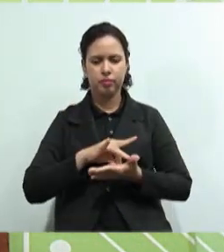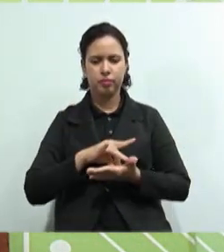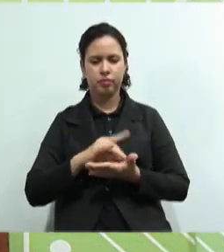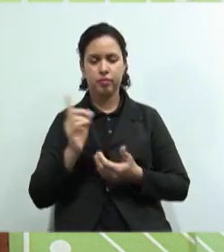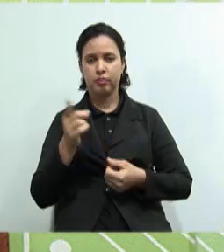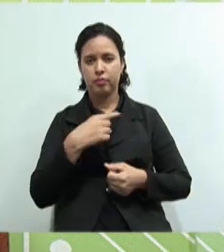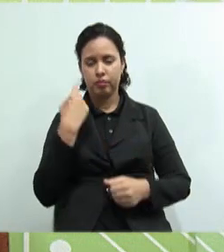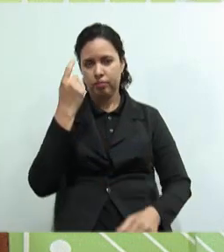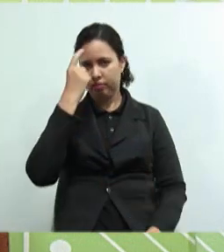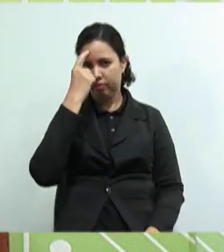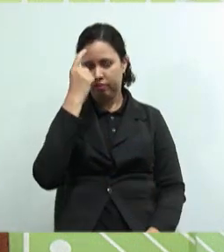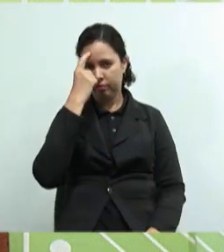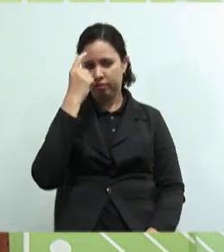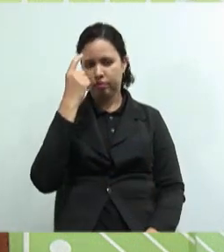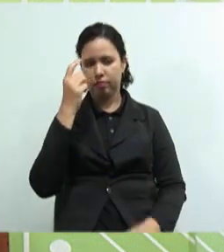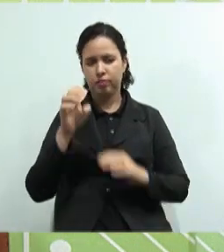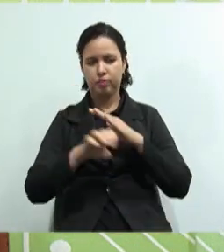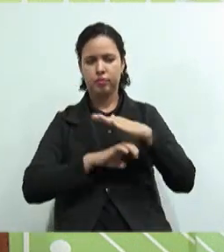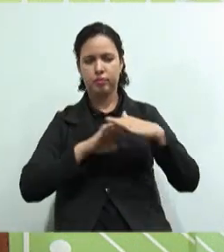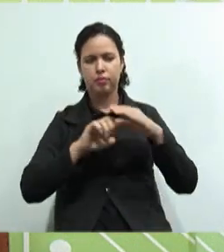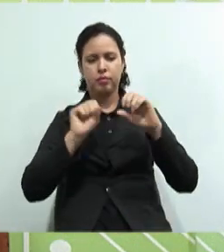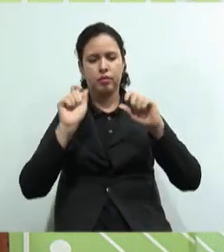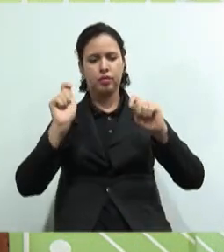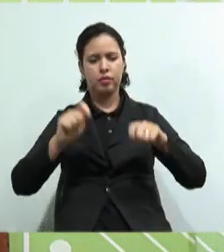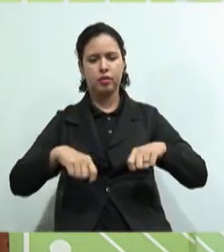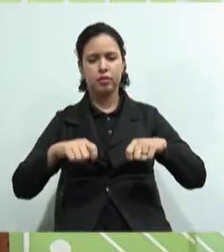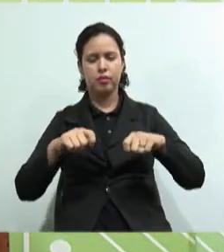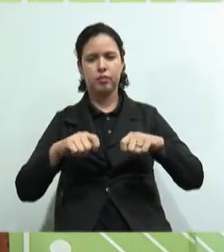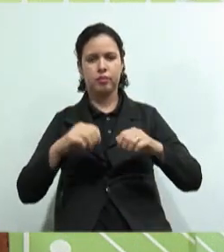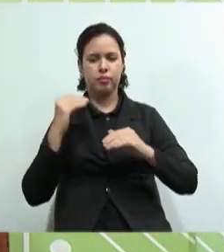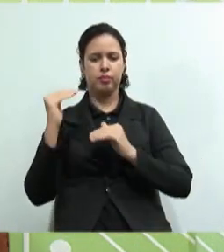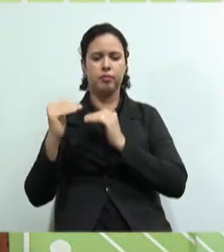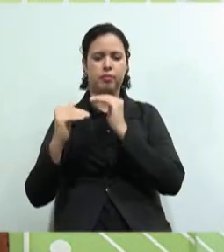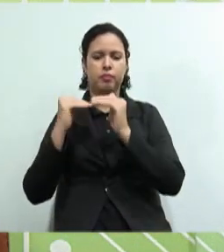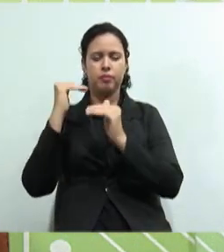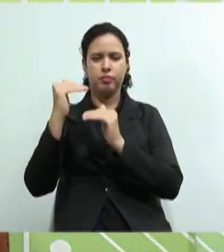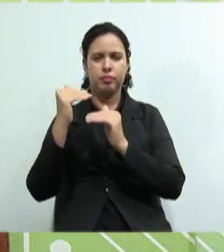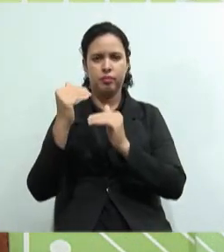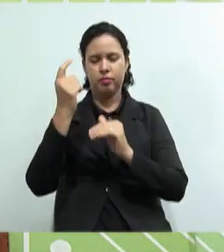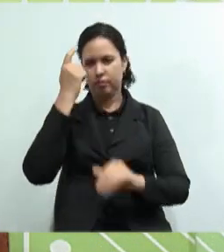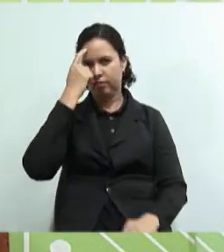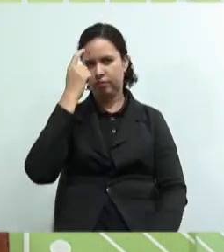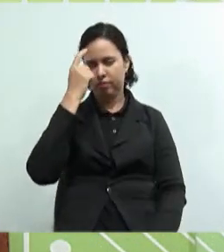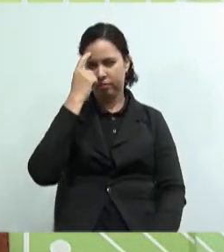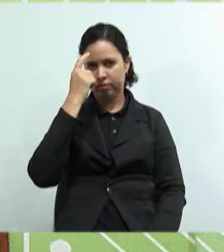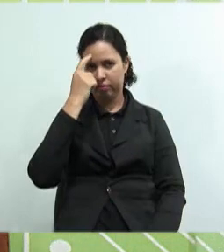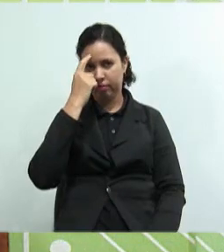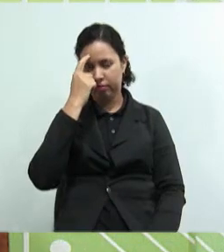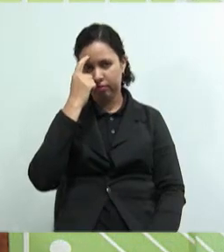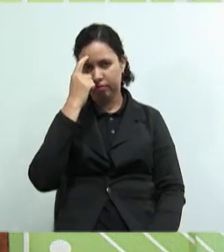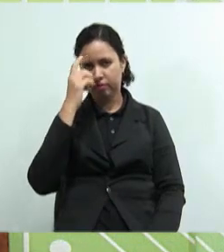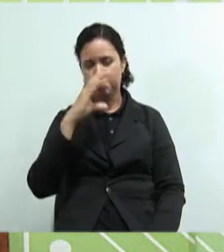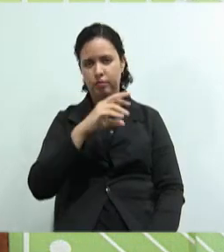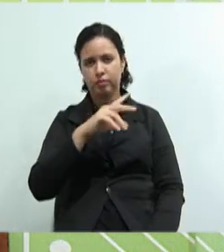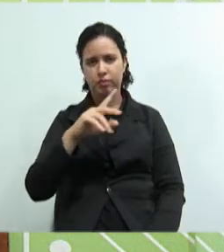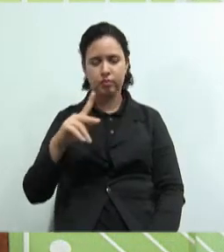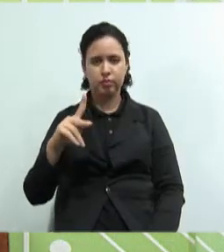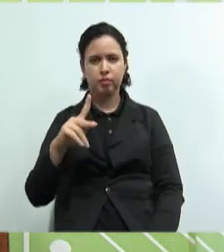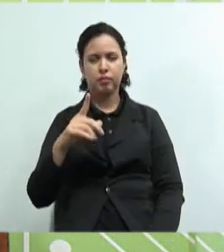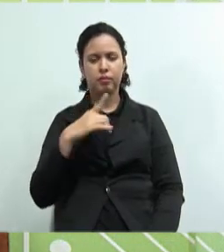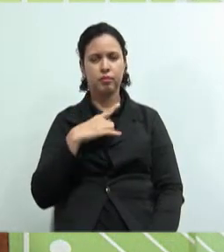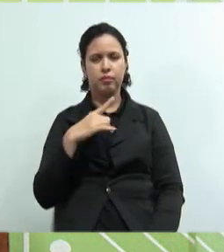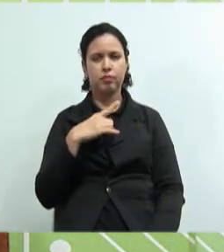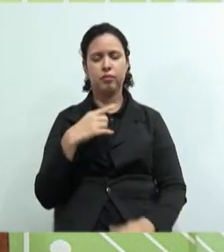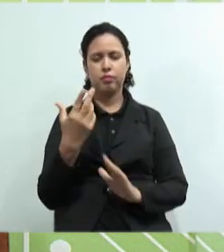está pensando numa empresa que pode crescer, se a gente está pensando numa cooperativa, por exemplo, aqui na região amazônica, aqui em Rondônia, onde a gente tem margem